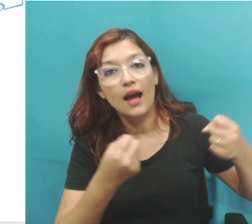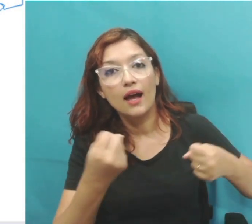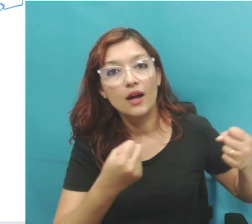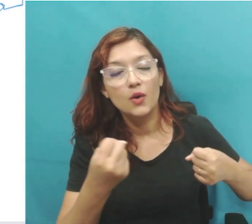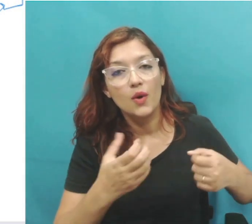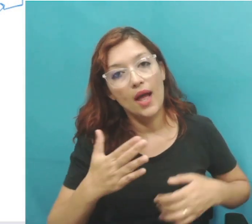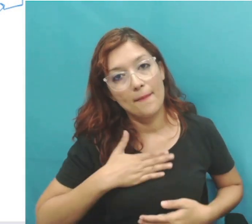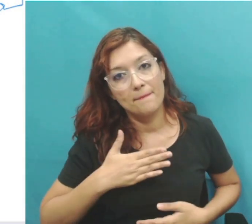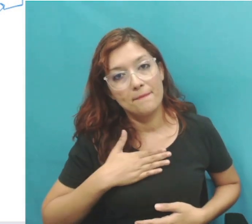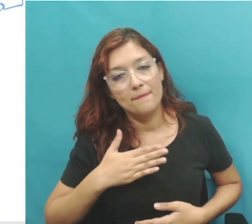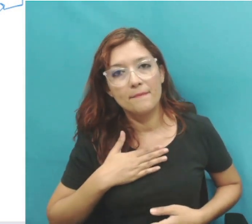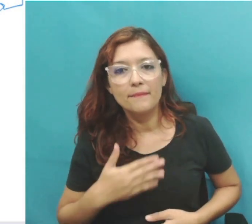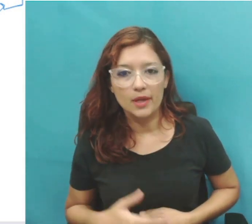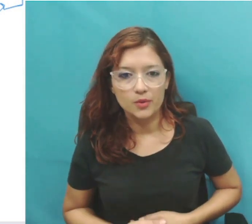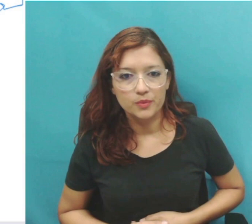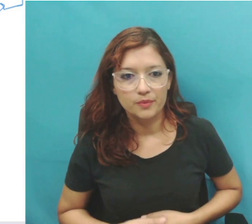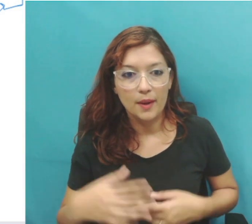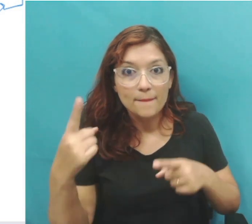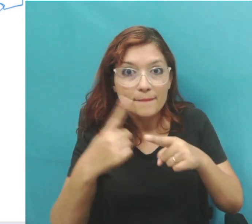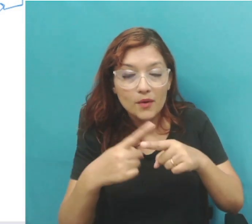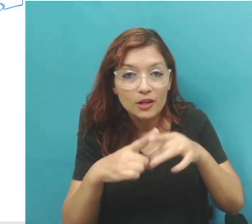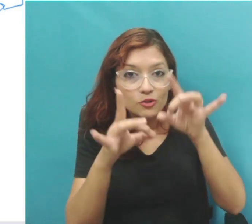aquele carro é meu,